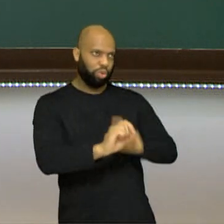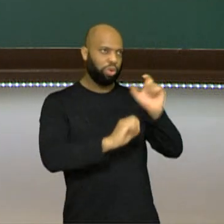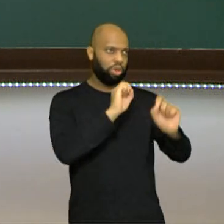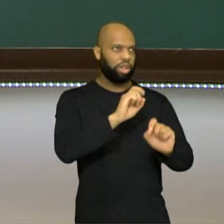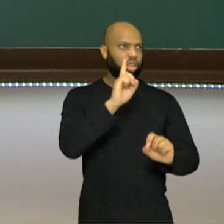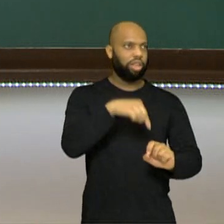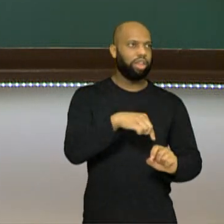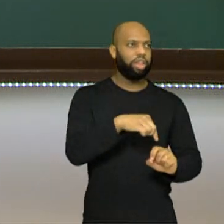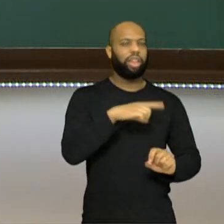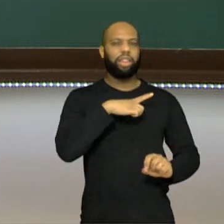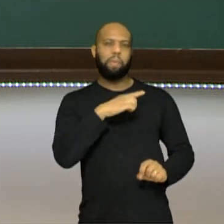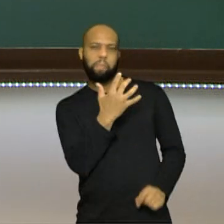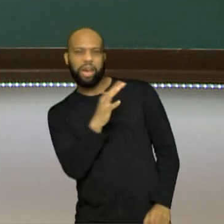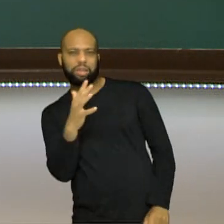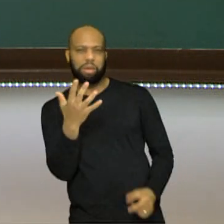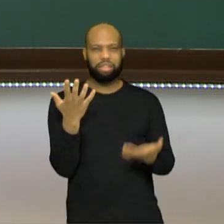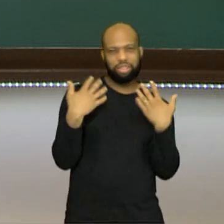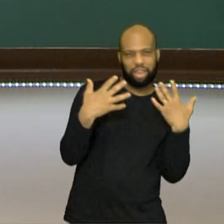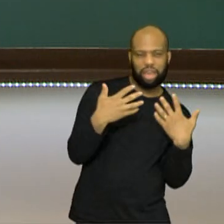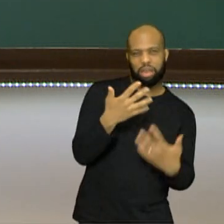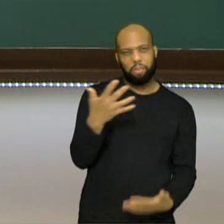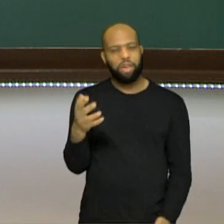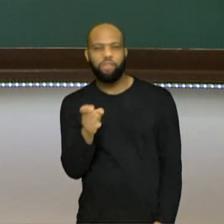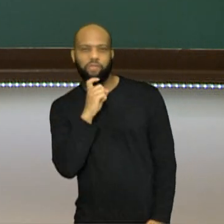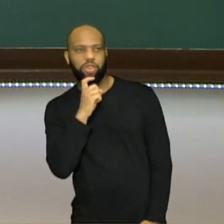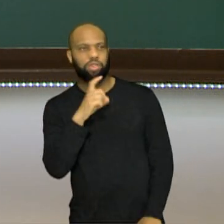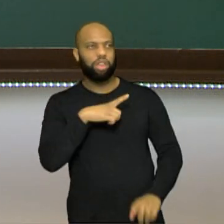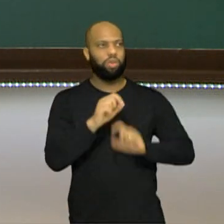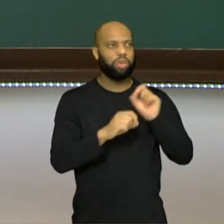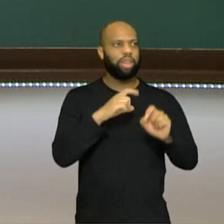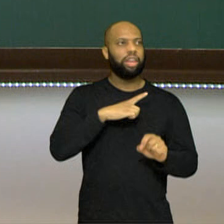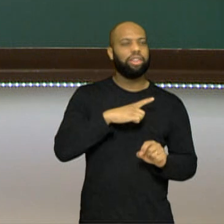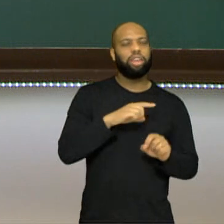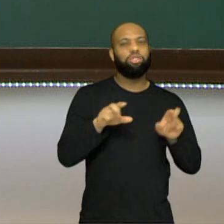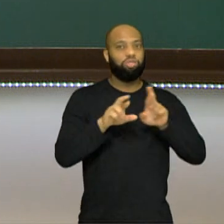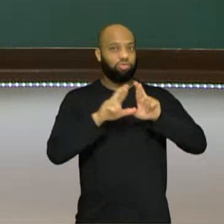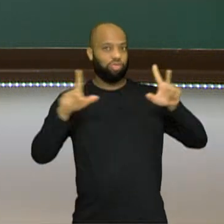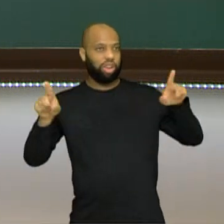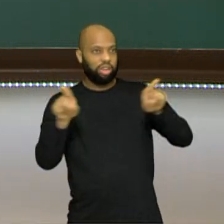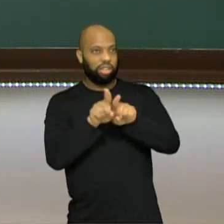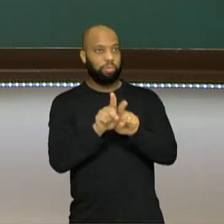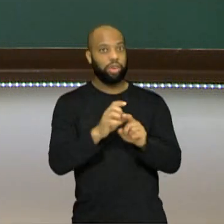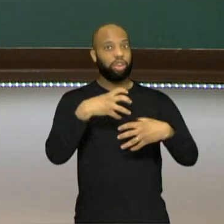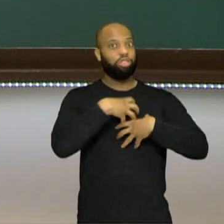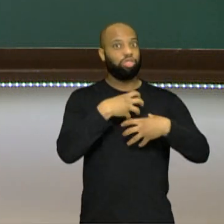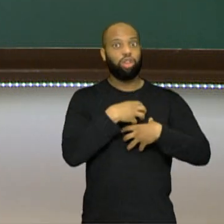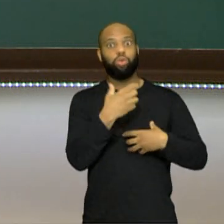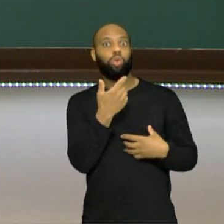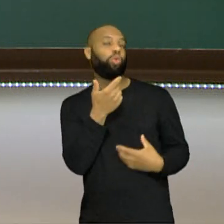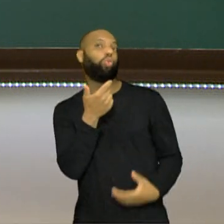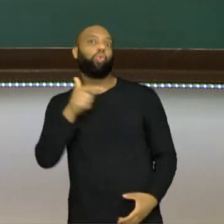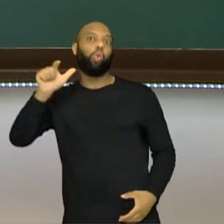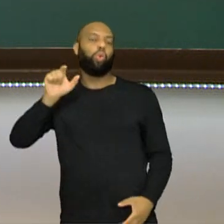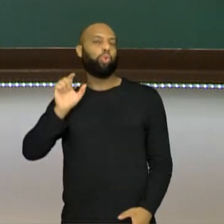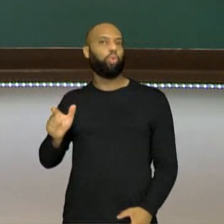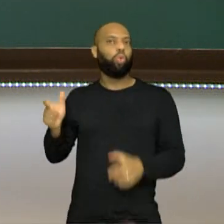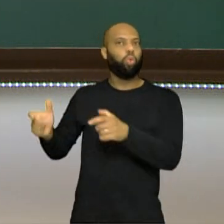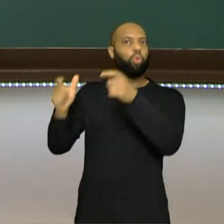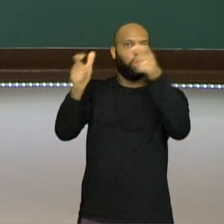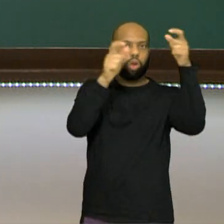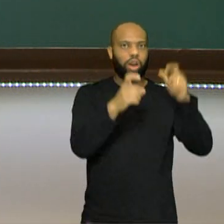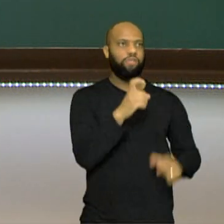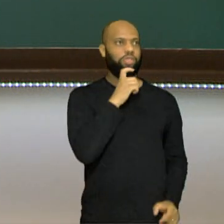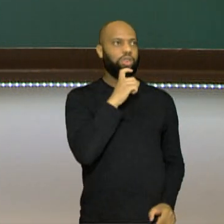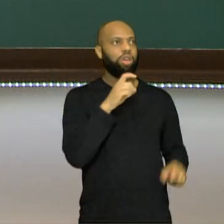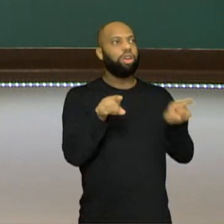clima subtropical. Então nós temos até uma certa diferença sazonal, com invernos relativamente